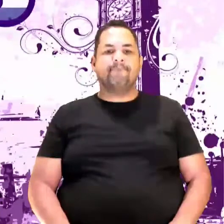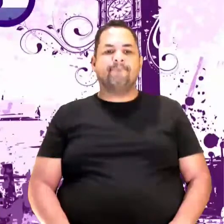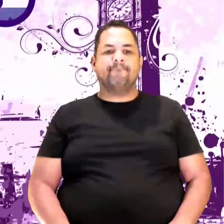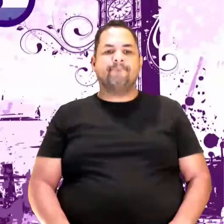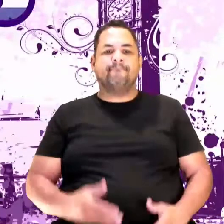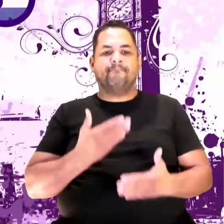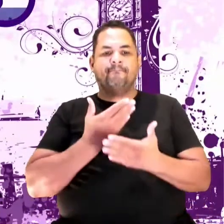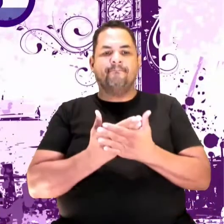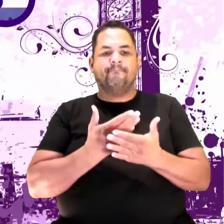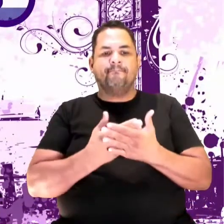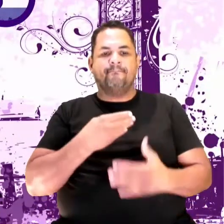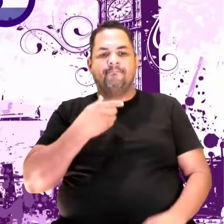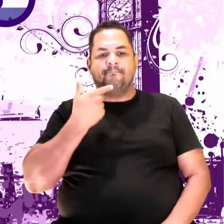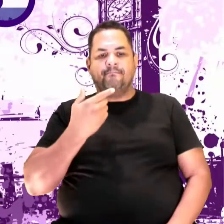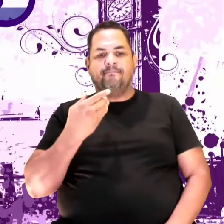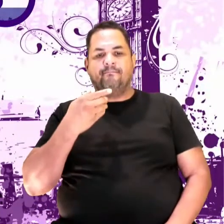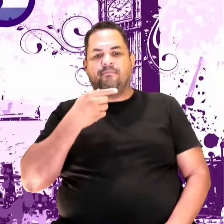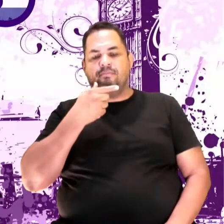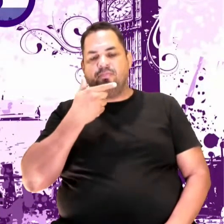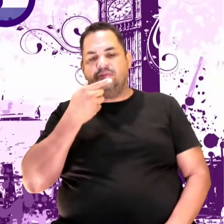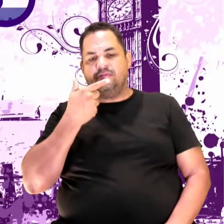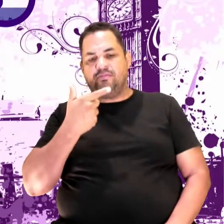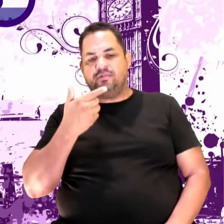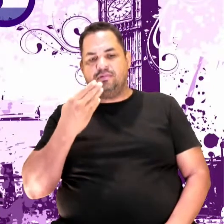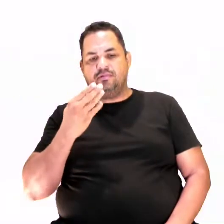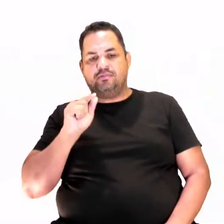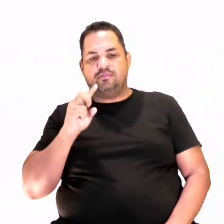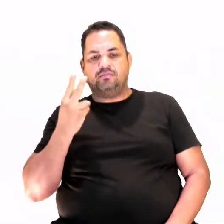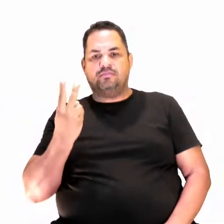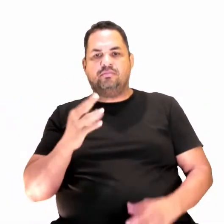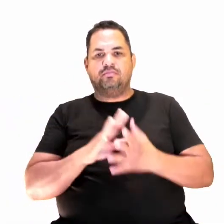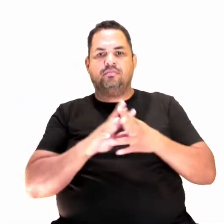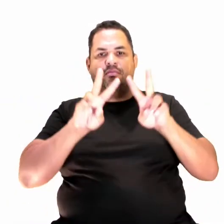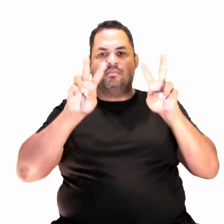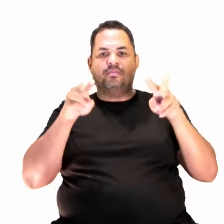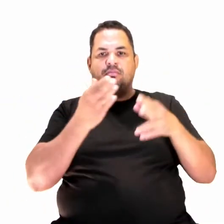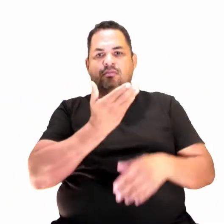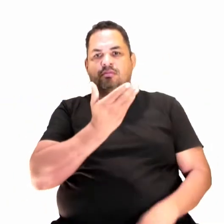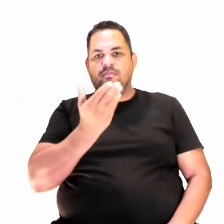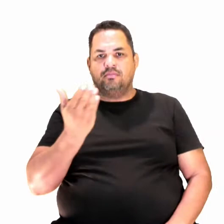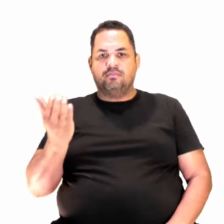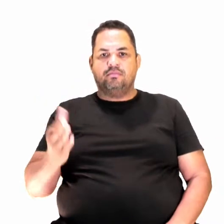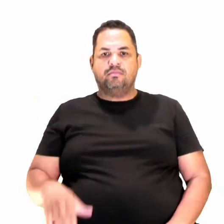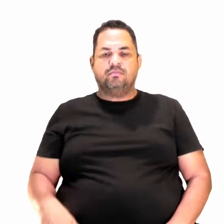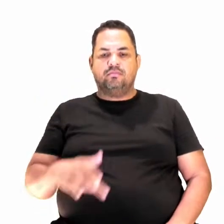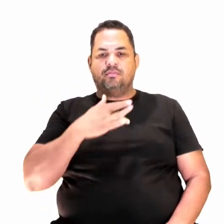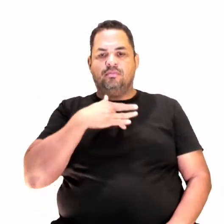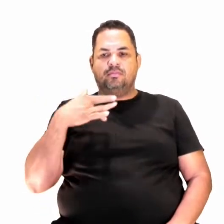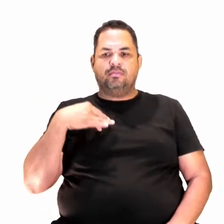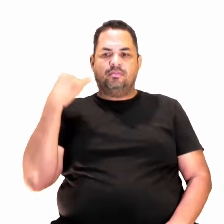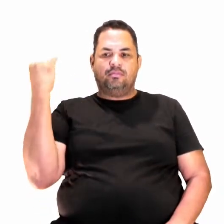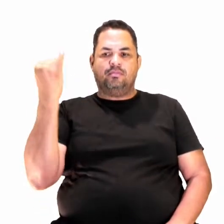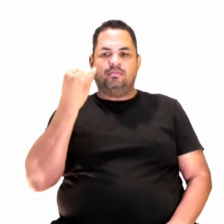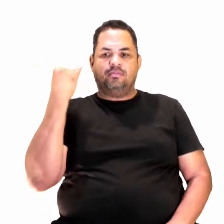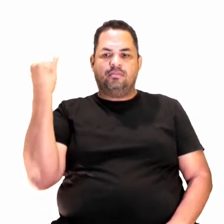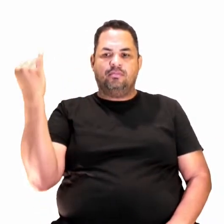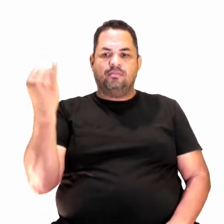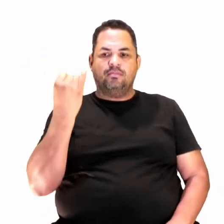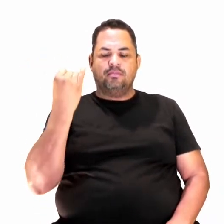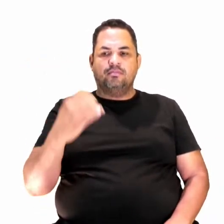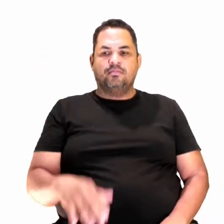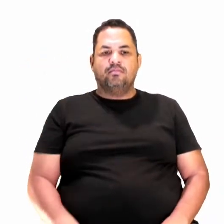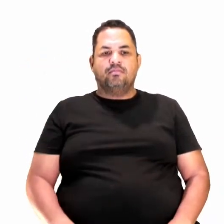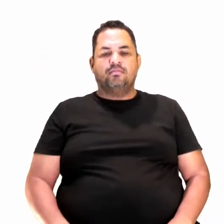Olha aí, a aula 24.2 com o título de Health Matters. A saúde importa, importa